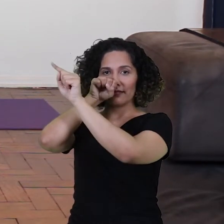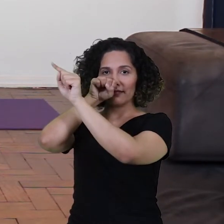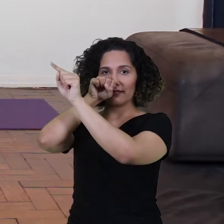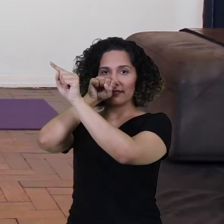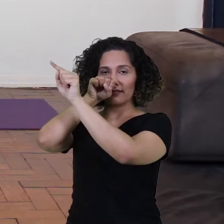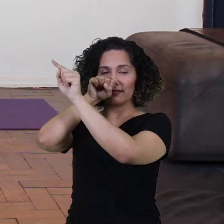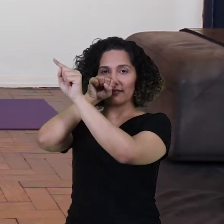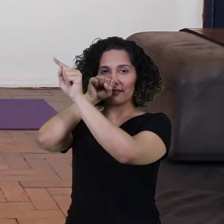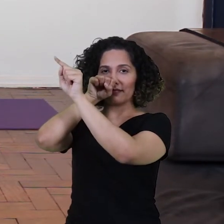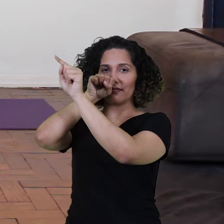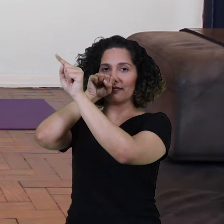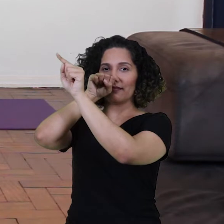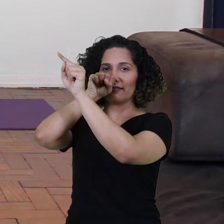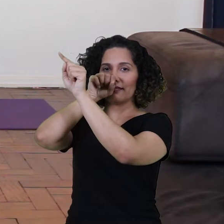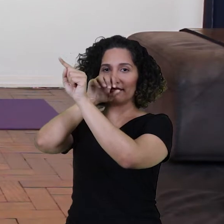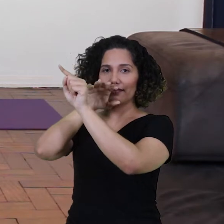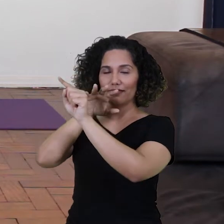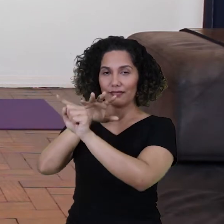Retém.